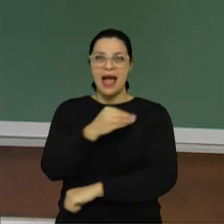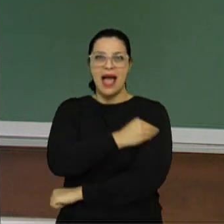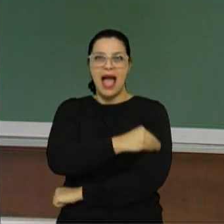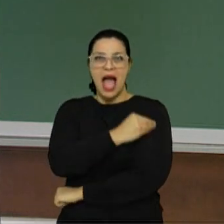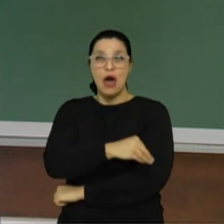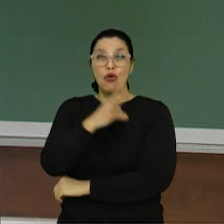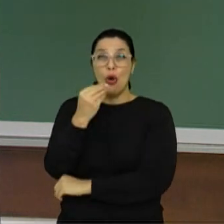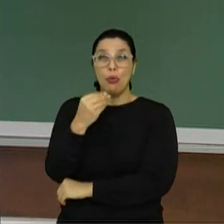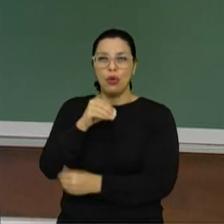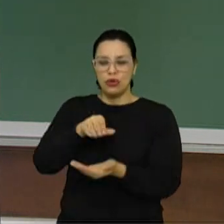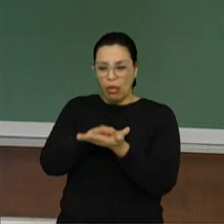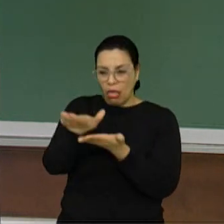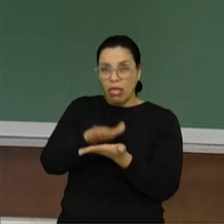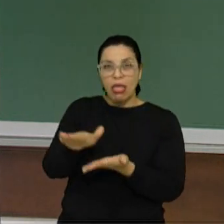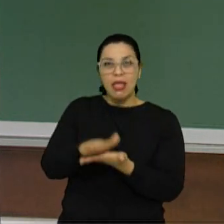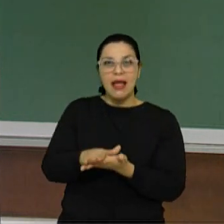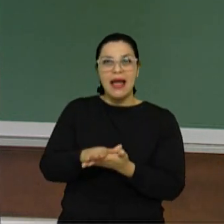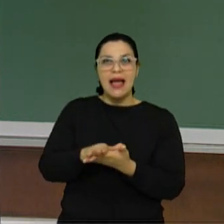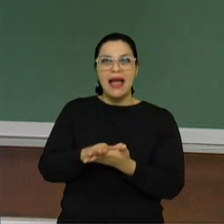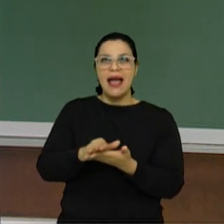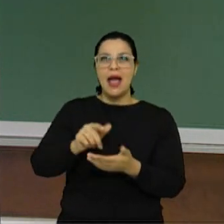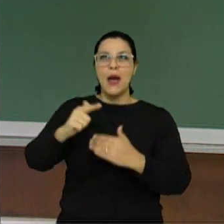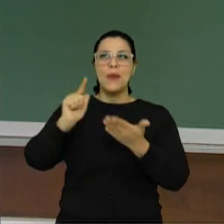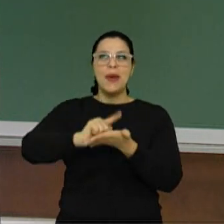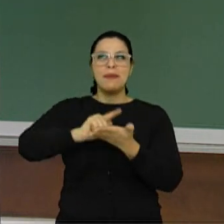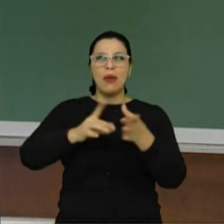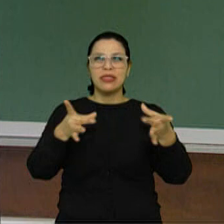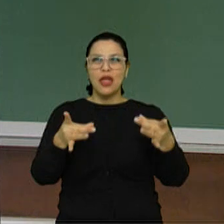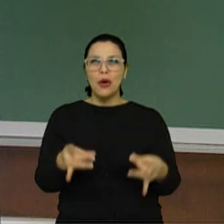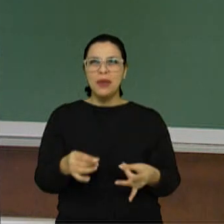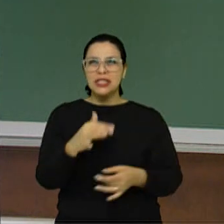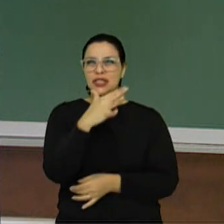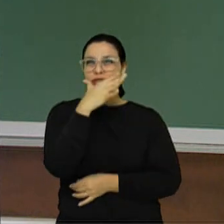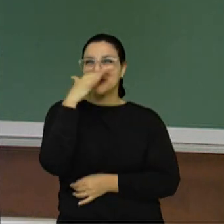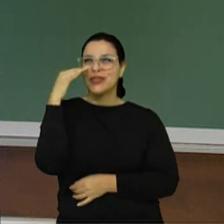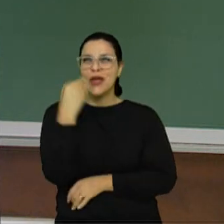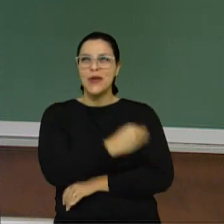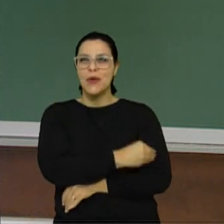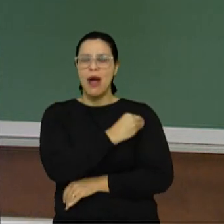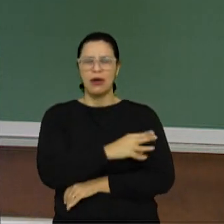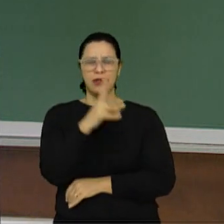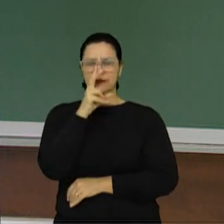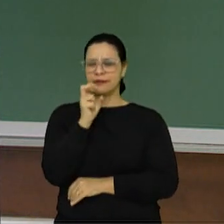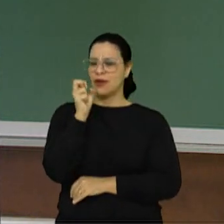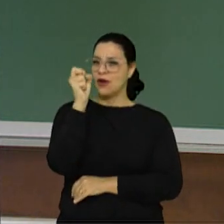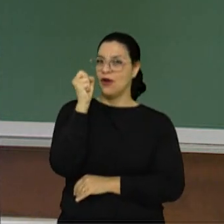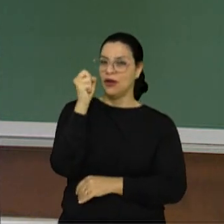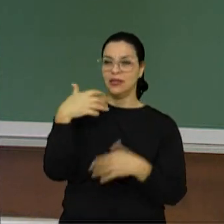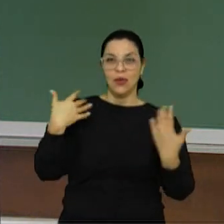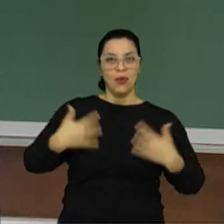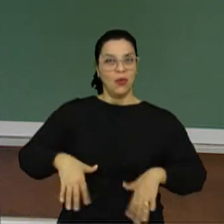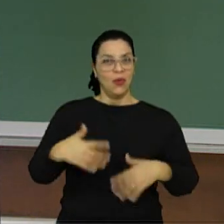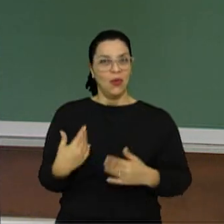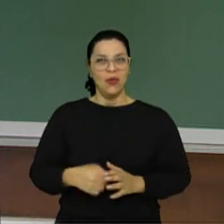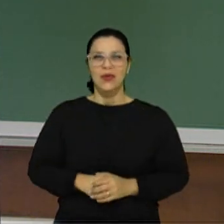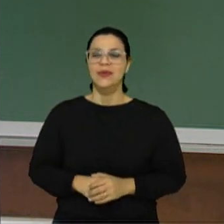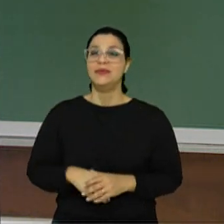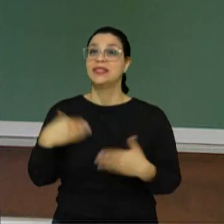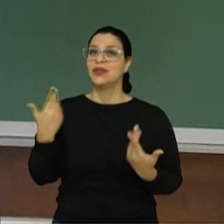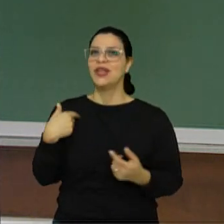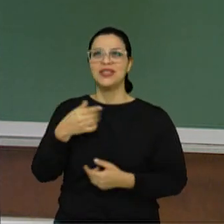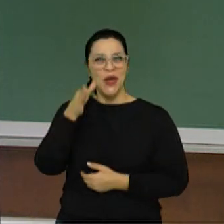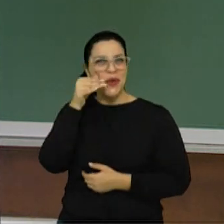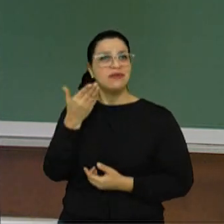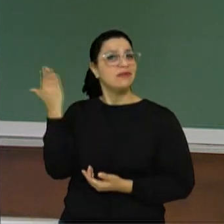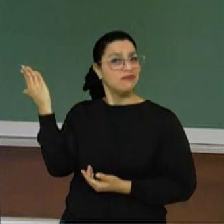álcool na bandeja, a folha vinha completamente úmida e cheirando a álcool, que era quase insuportável. Então matamos